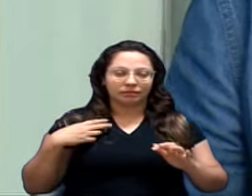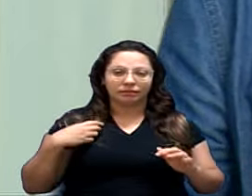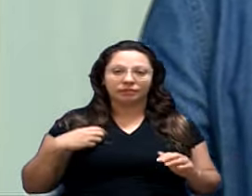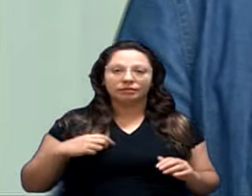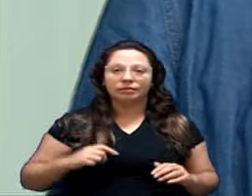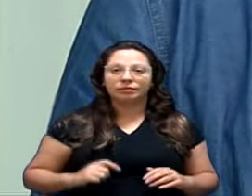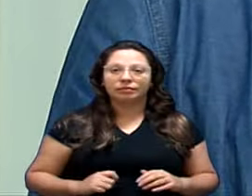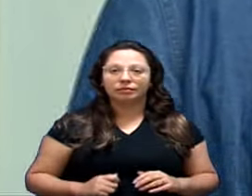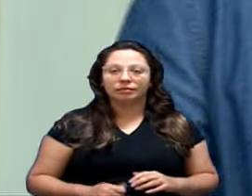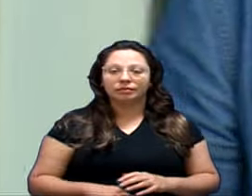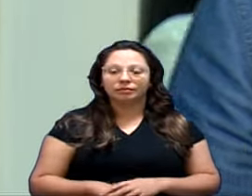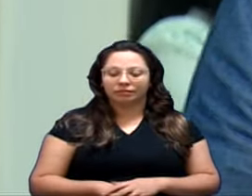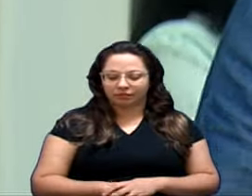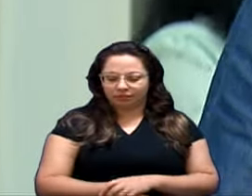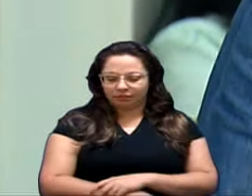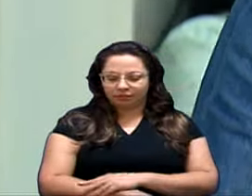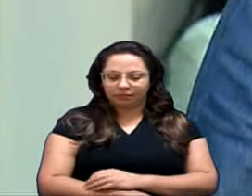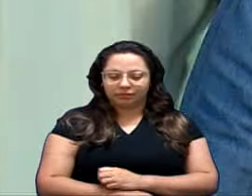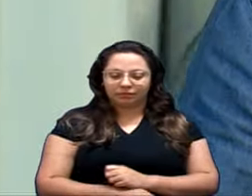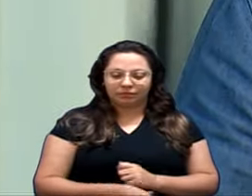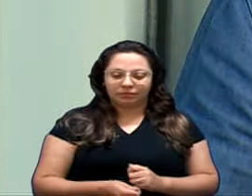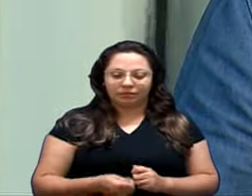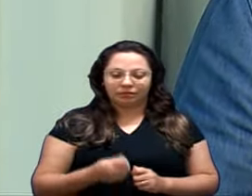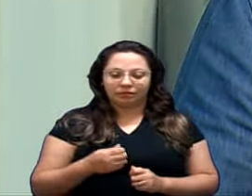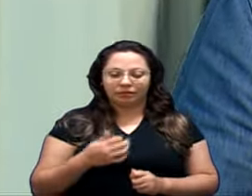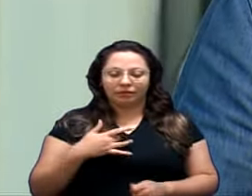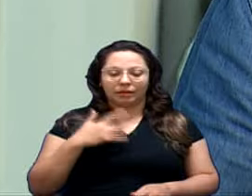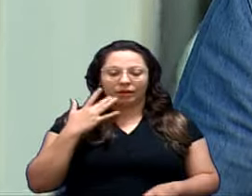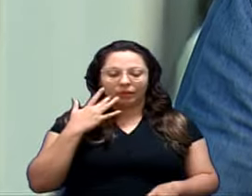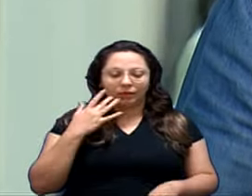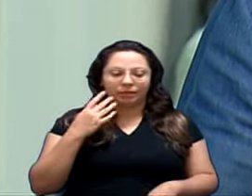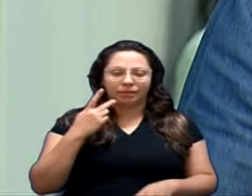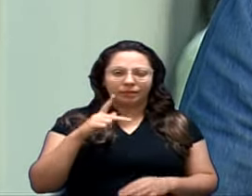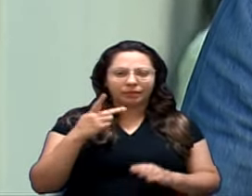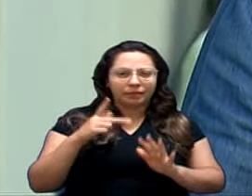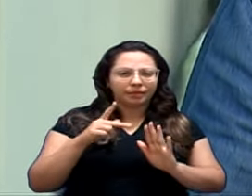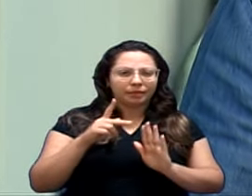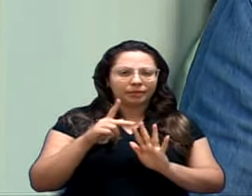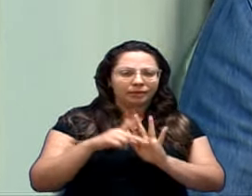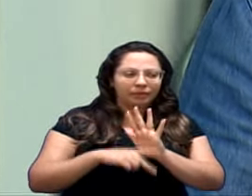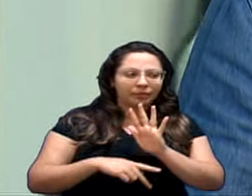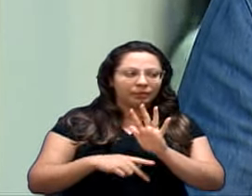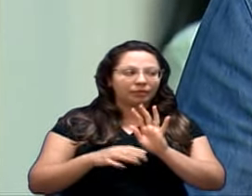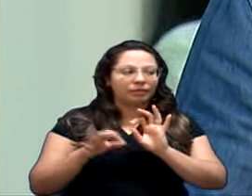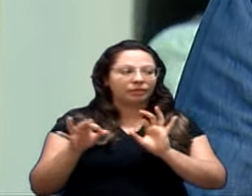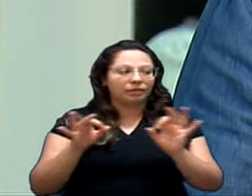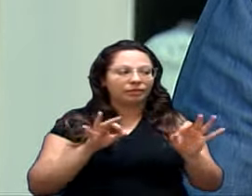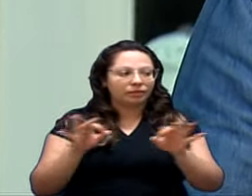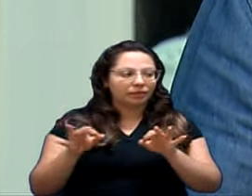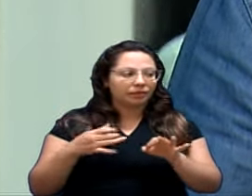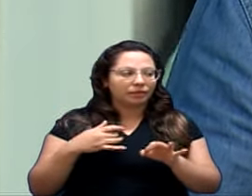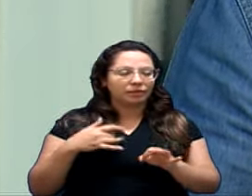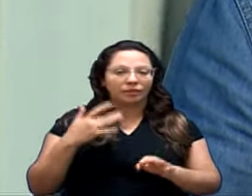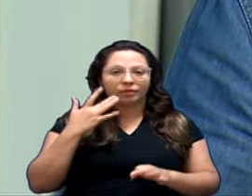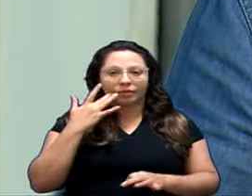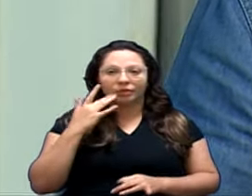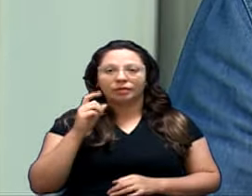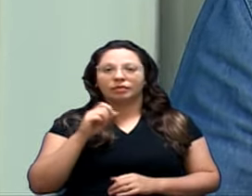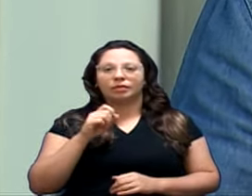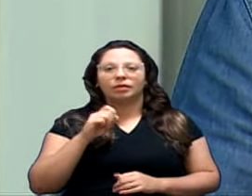eu eu considero ouvindo a a proposta da prefeitura Considero que há vários avanços